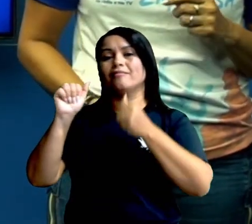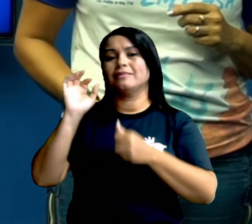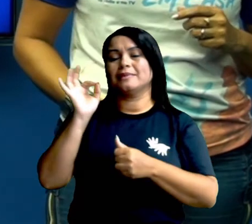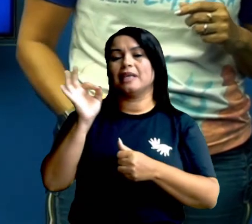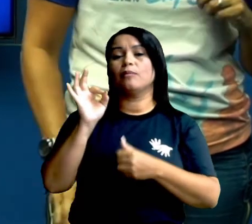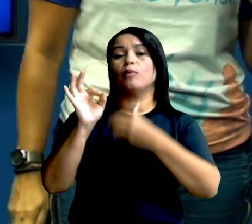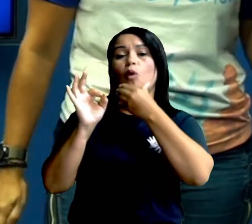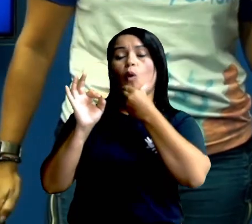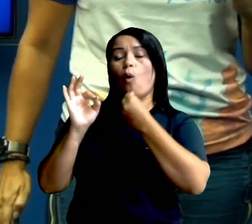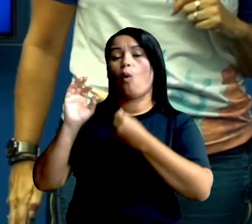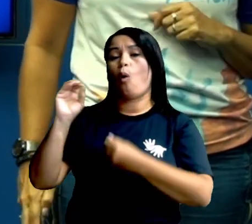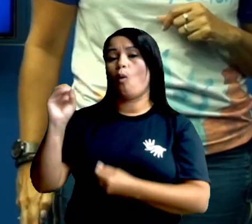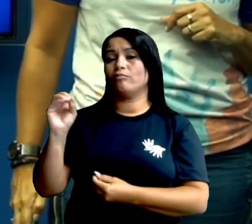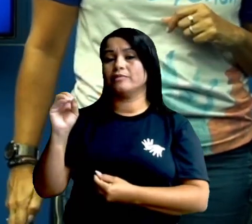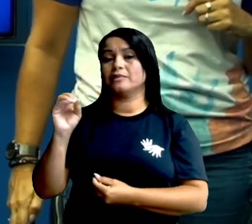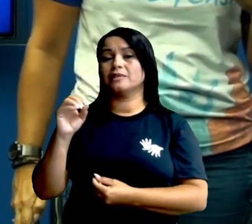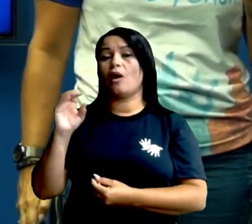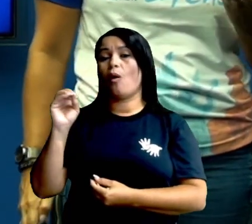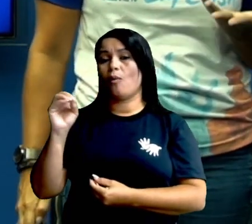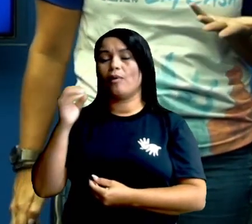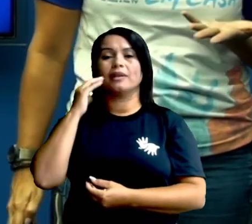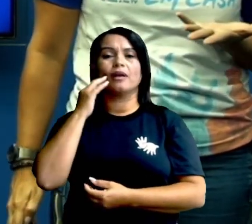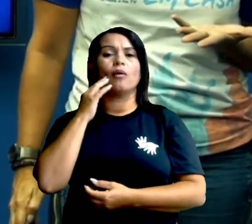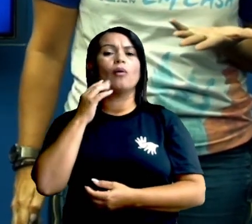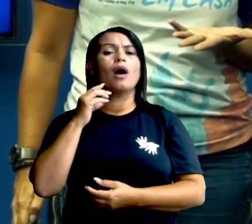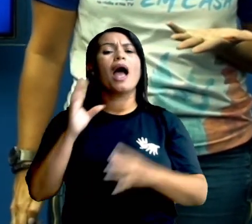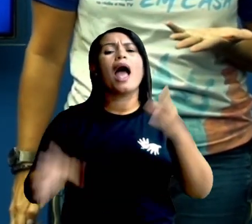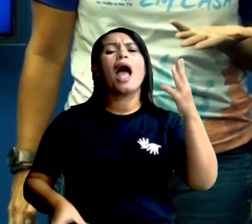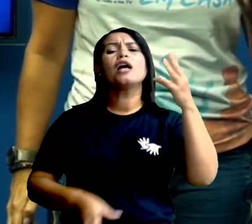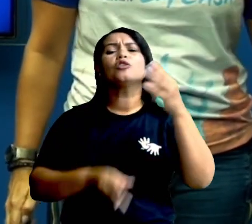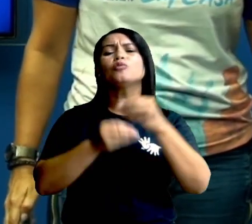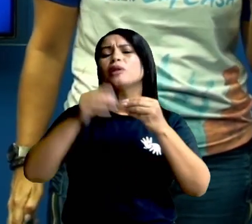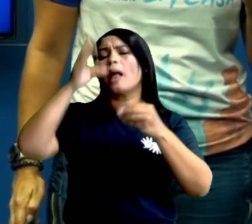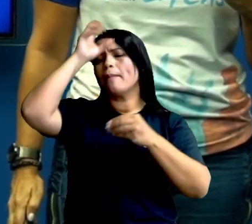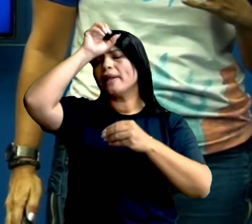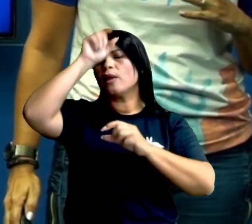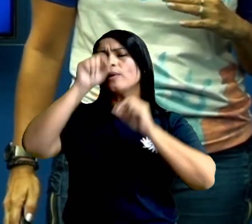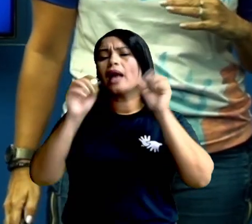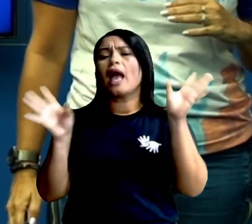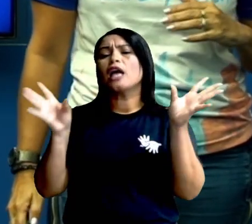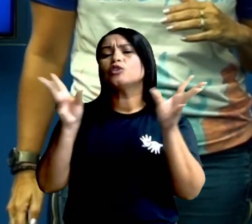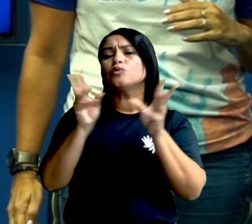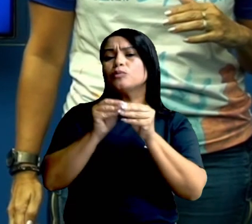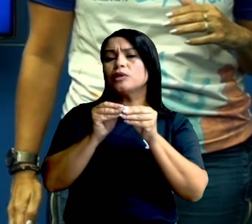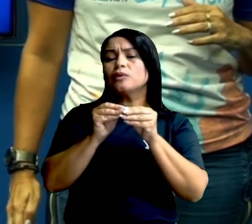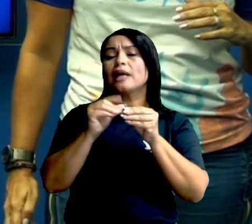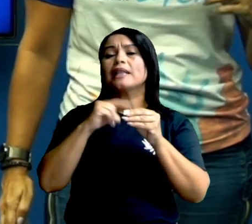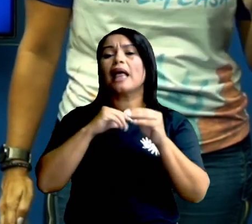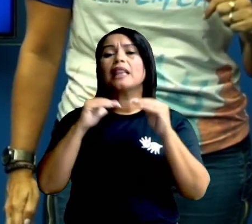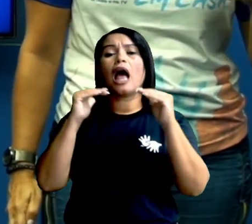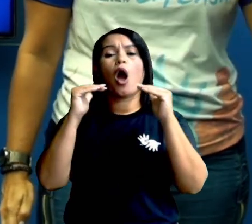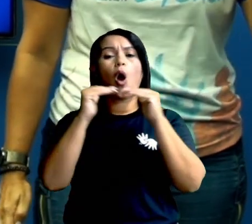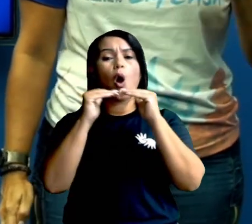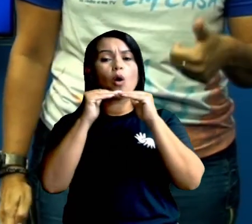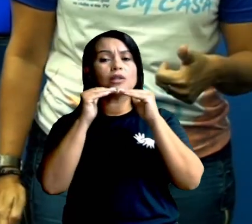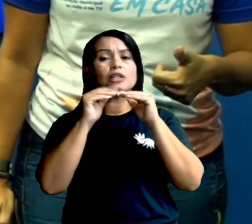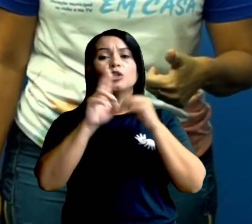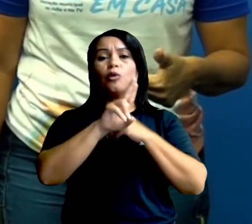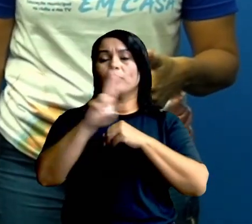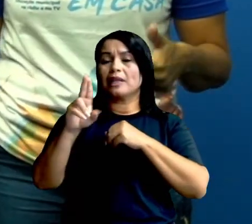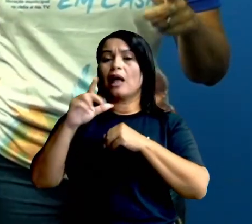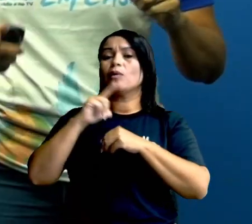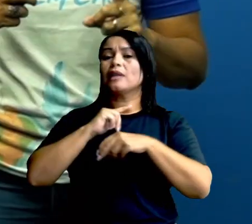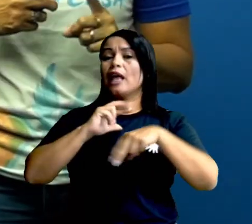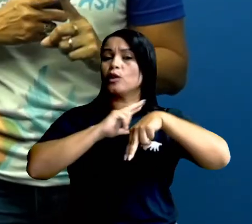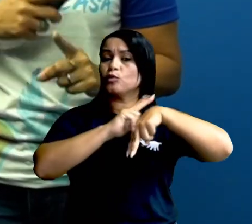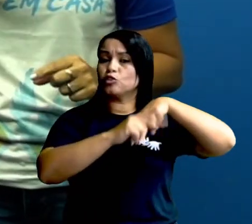ok? E resumindo, o que a gente aprendeu hoje? Que a concordância nominal se dá em